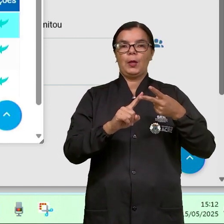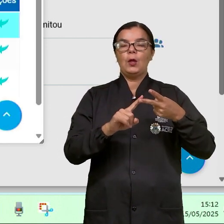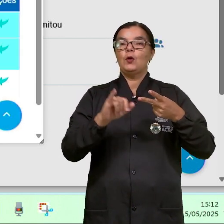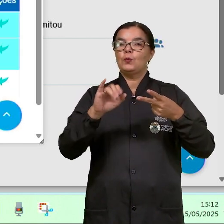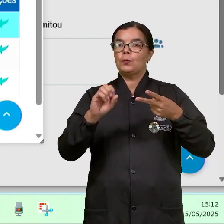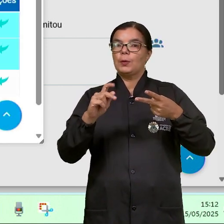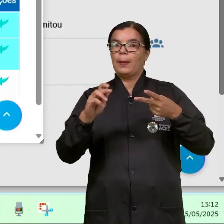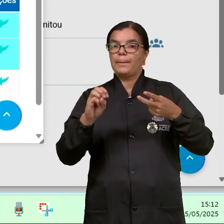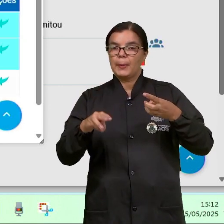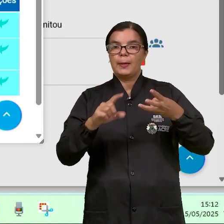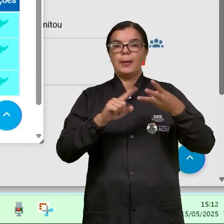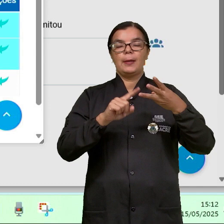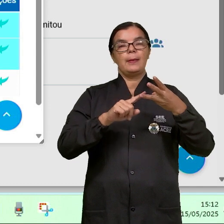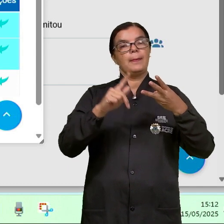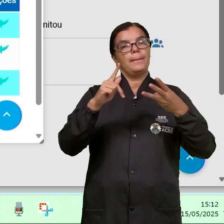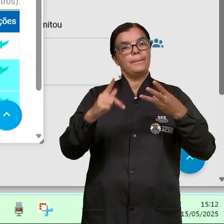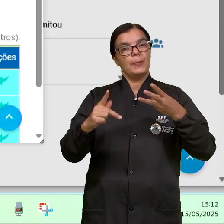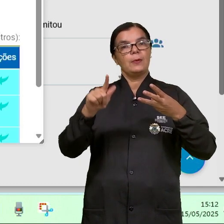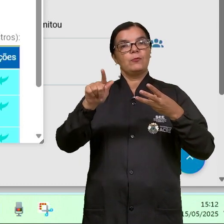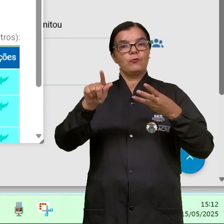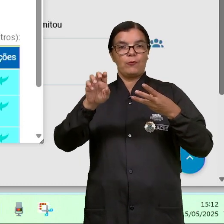FEM, IAPEM, PGE.